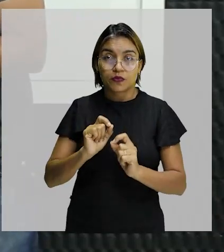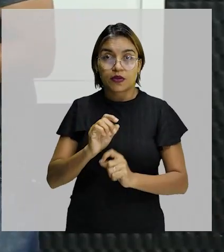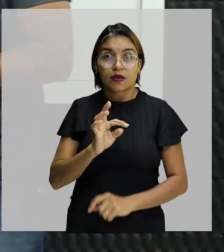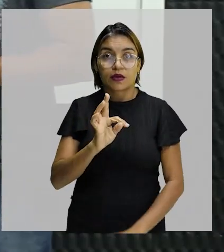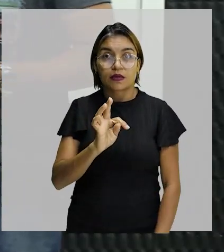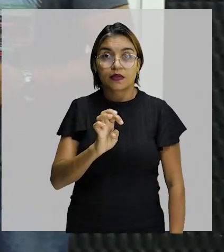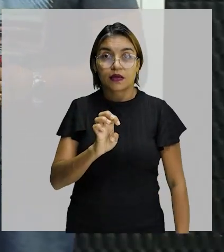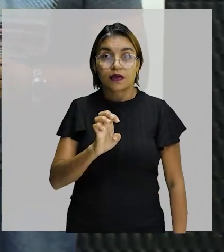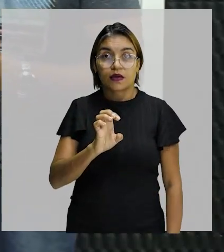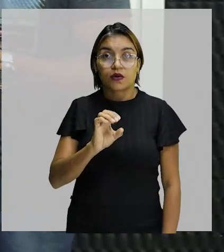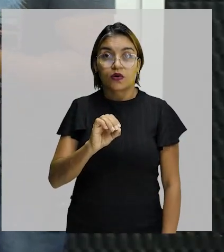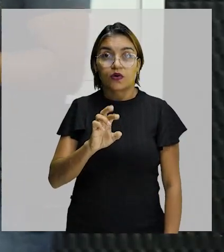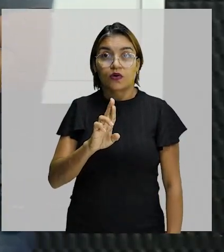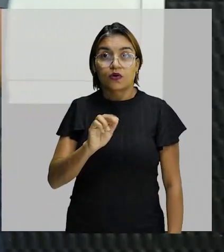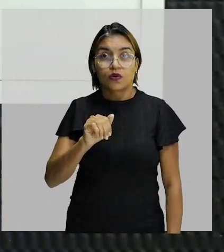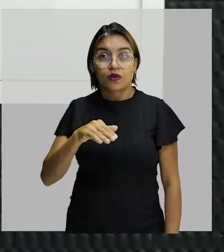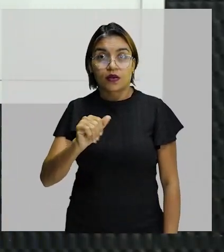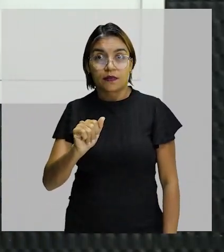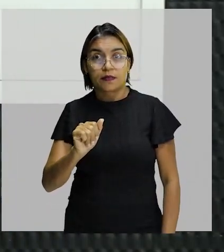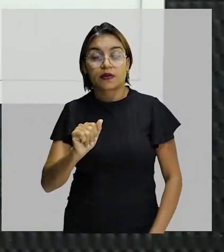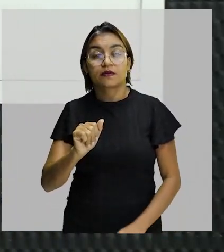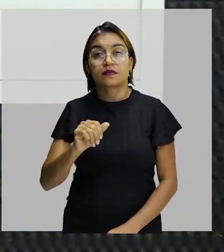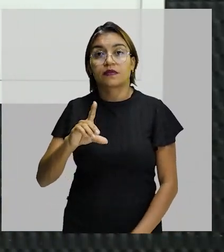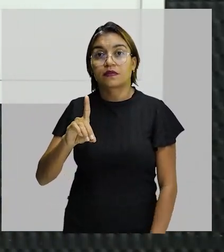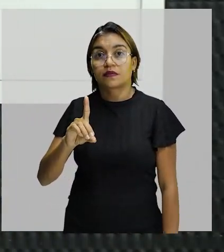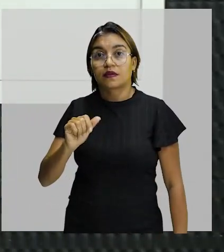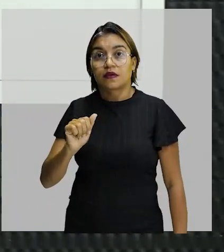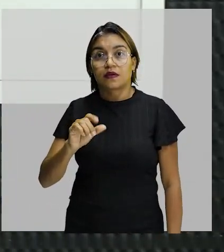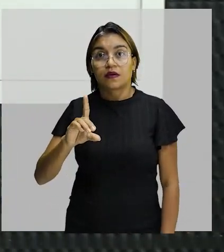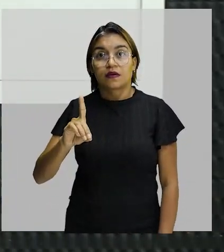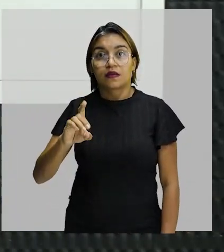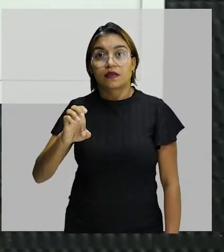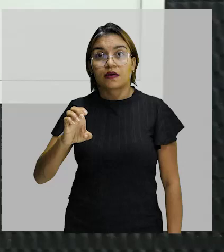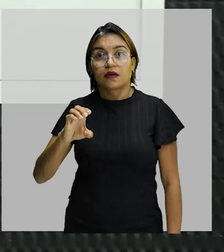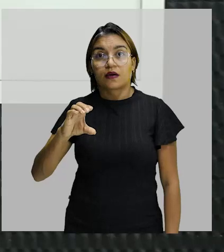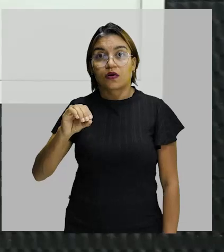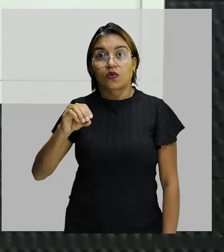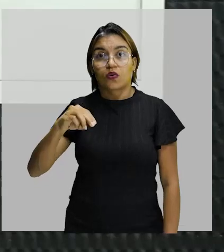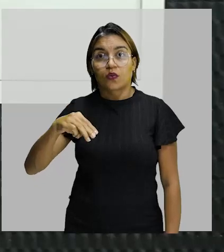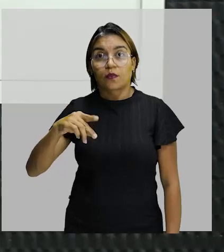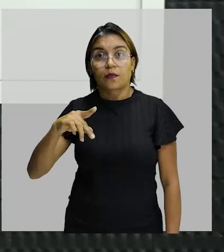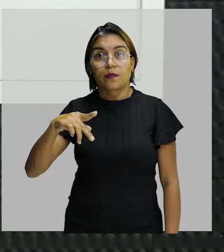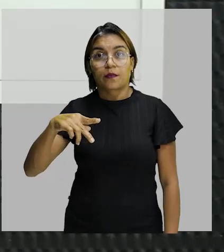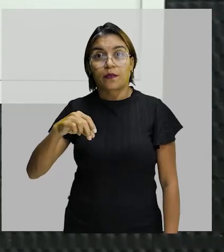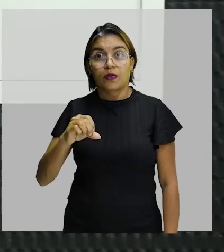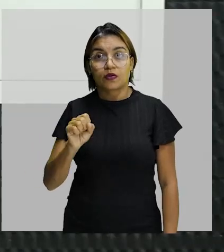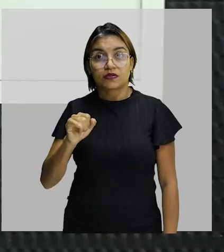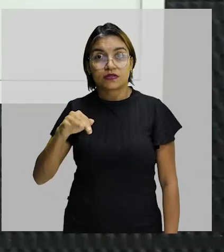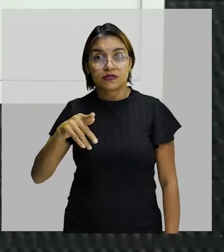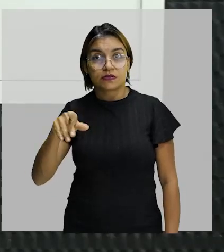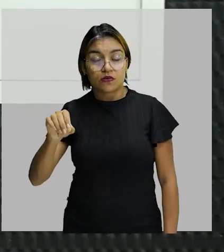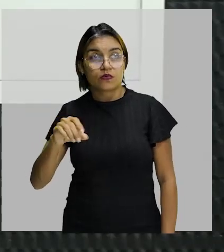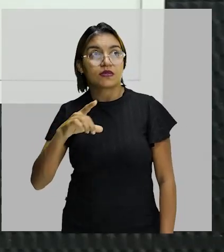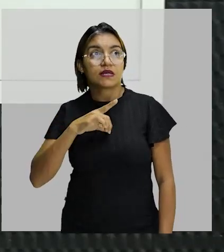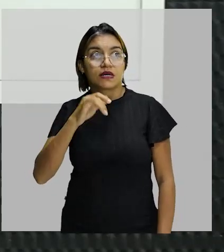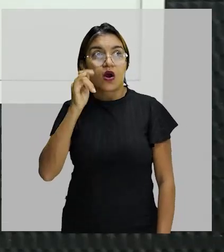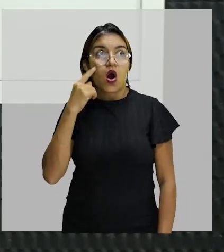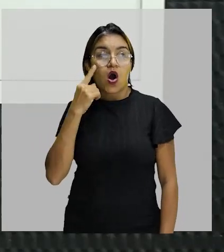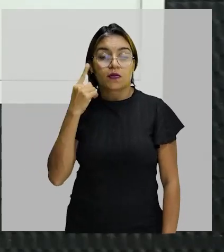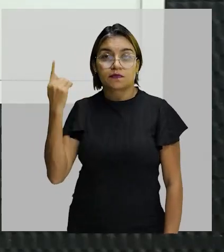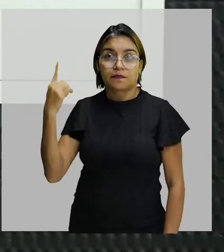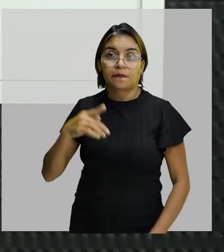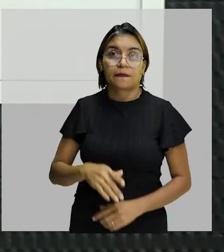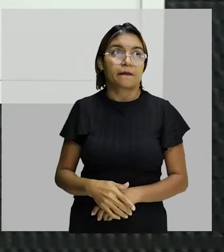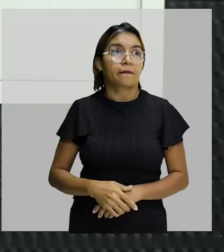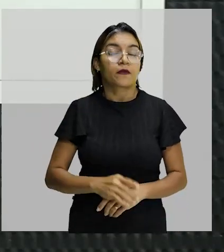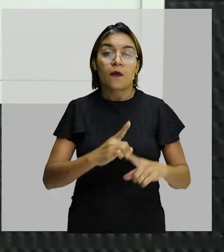da decomposição, né, que um polinômio, né, px, ele pode ser escrito nessa forma aqui,